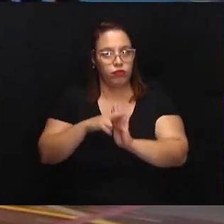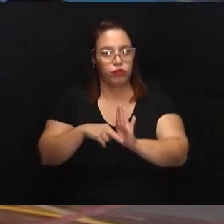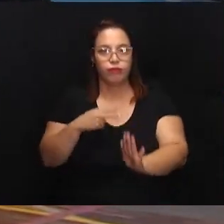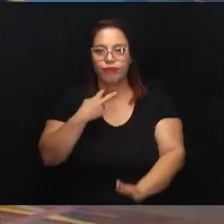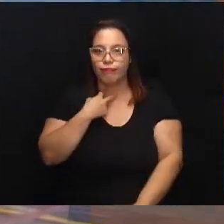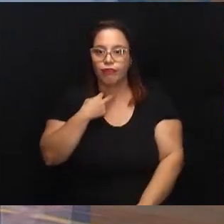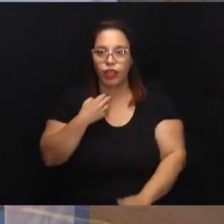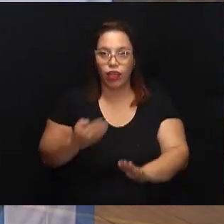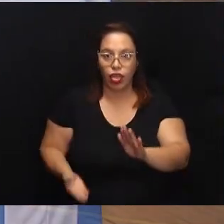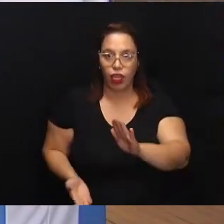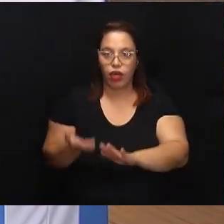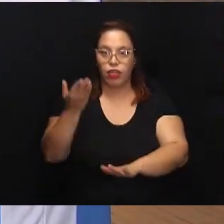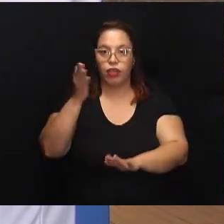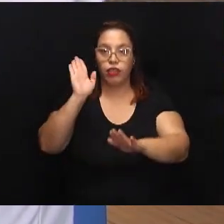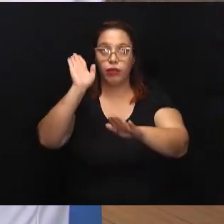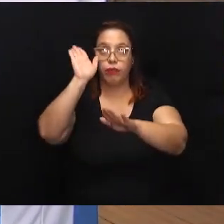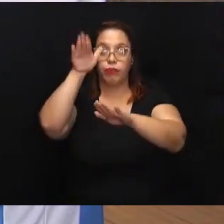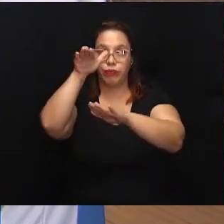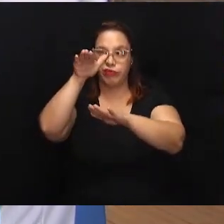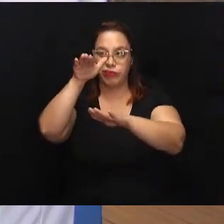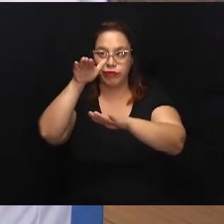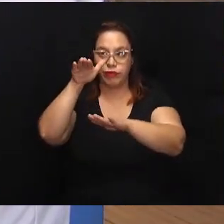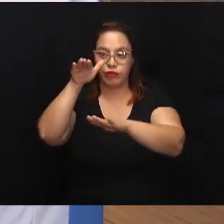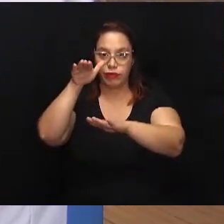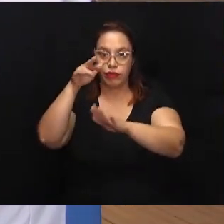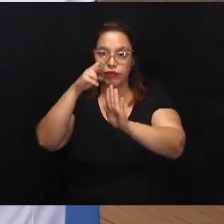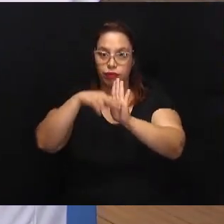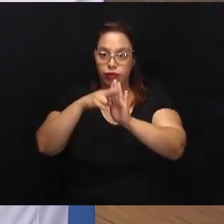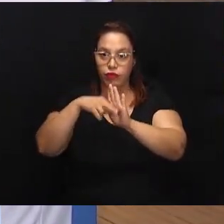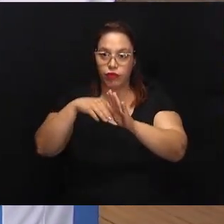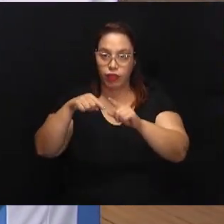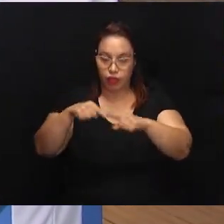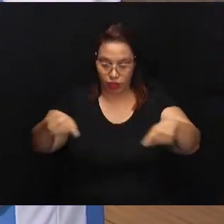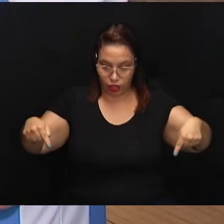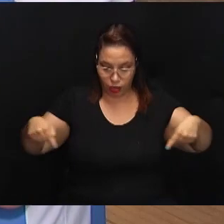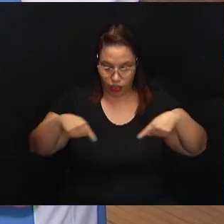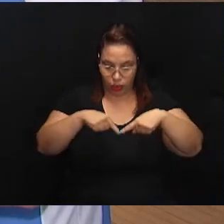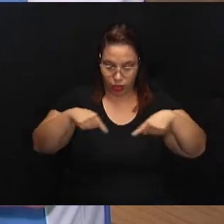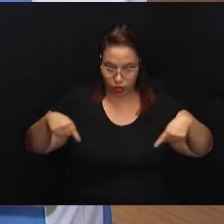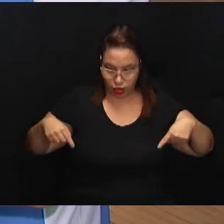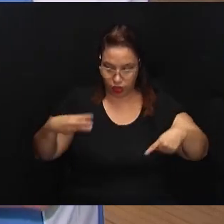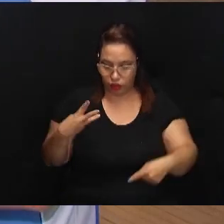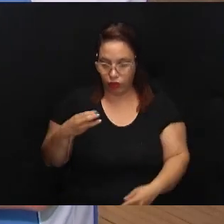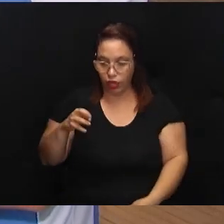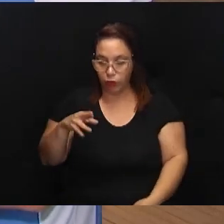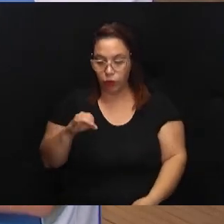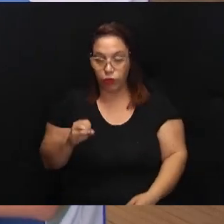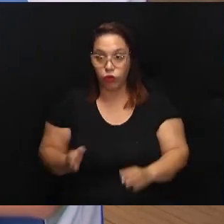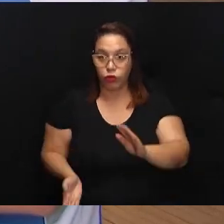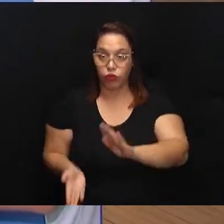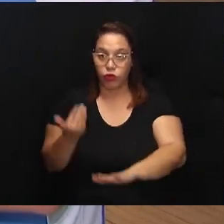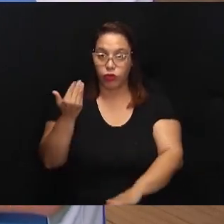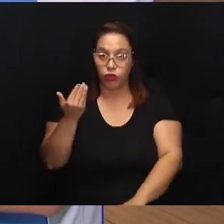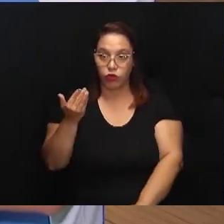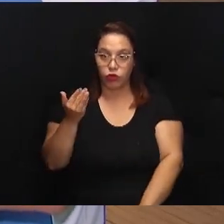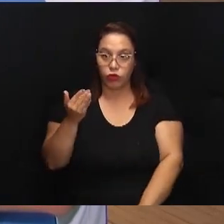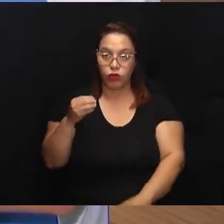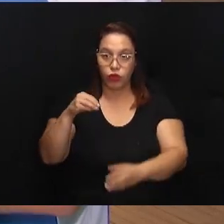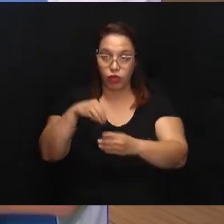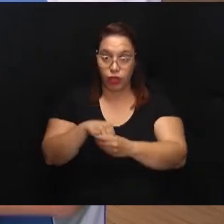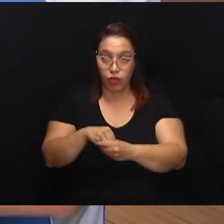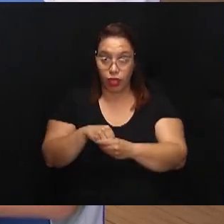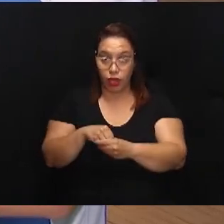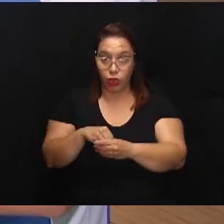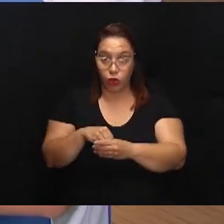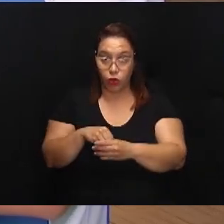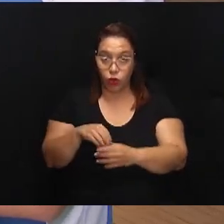não pode levantar de toque, isso já é uma parte da regra, dentro da linha dos 3. Então, se o líbero realiza um levantamento de toque dentro da linha dos